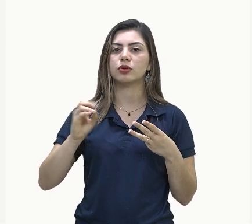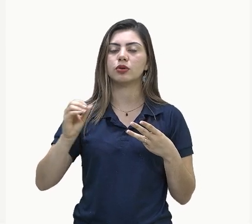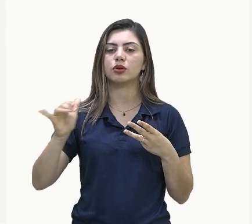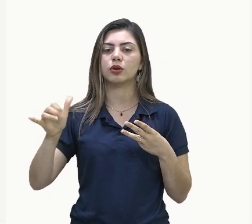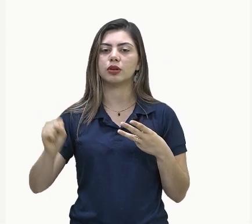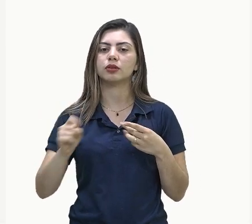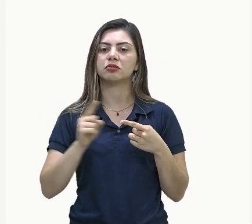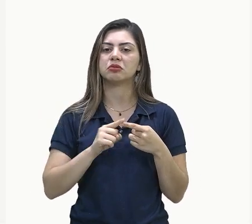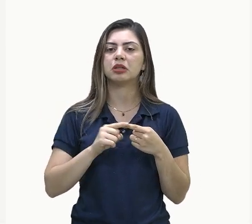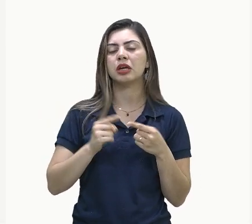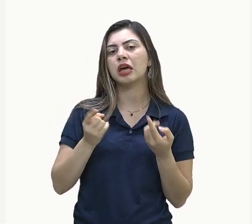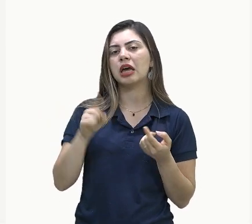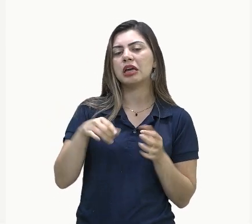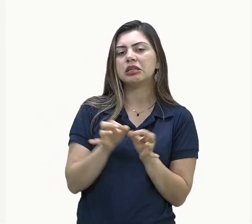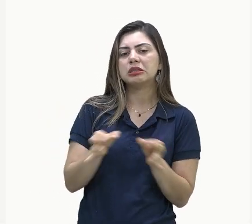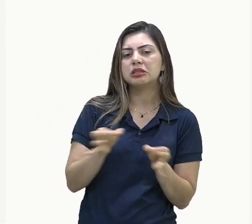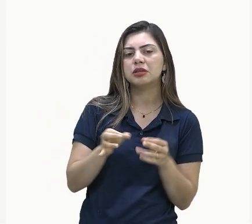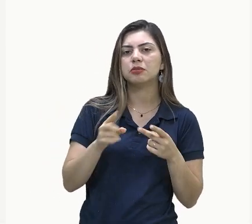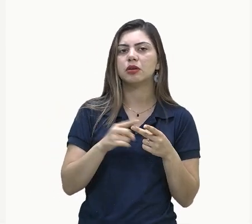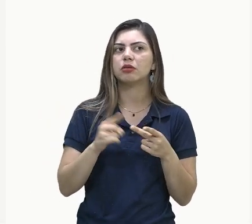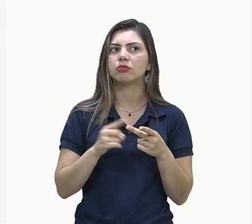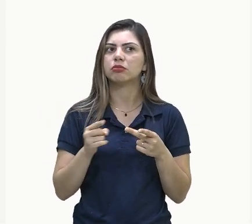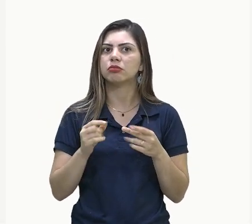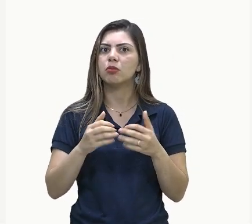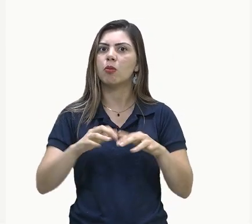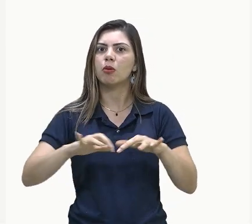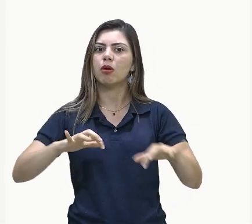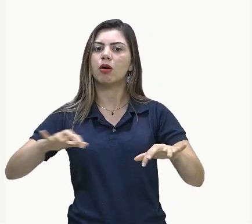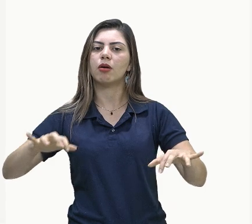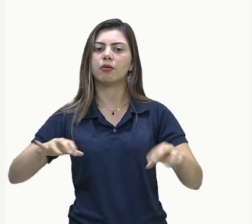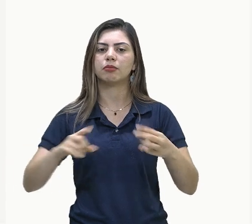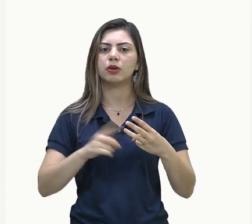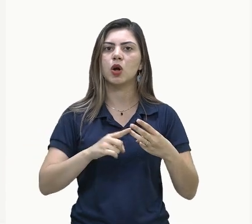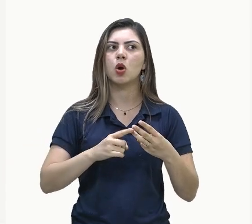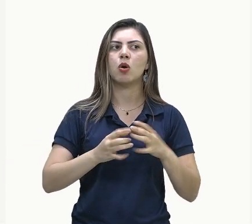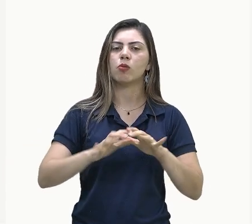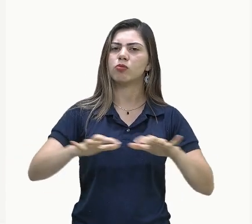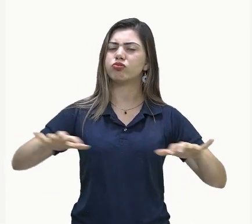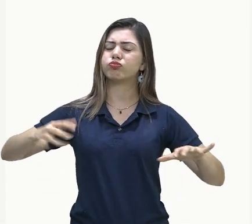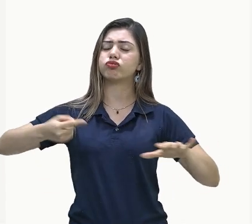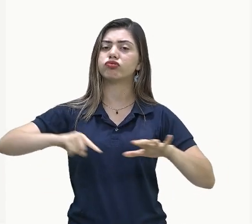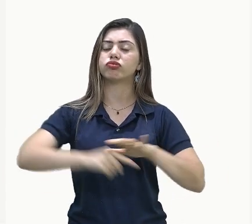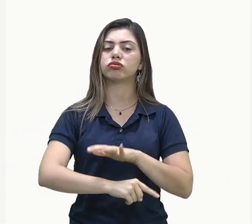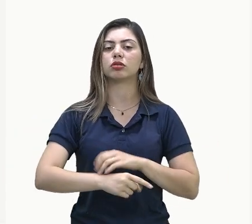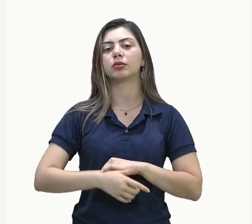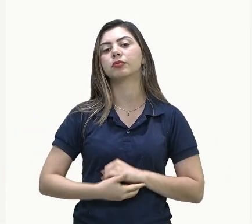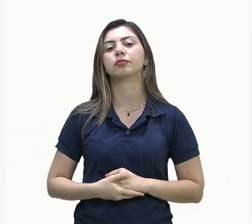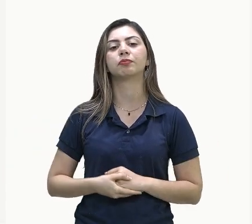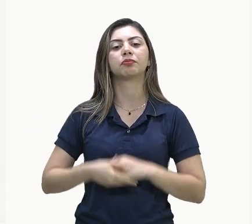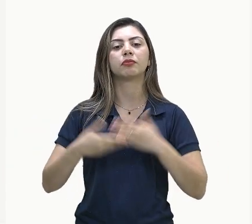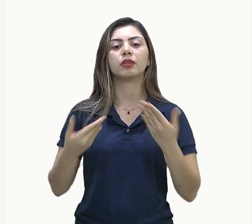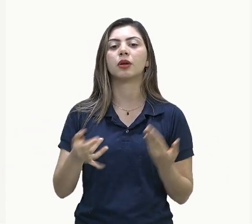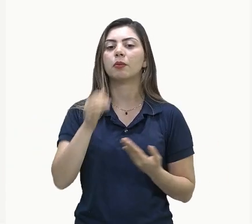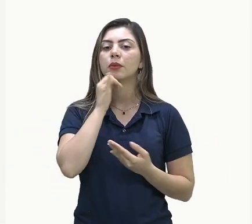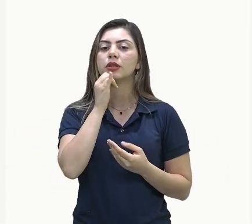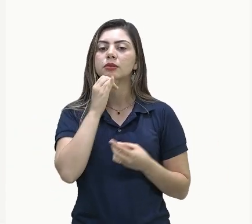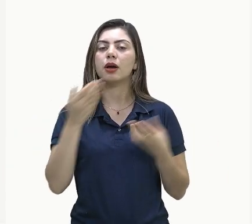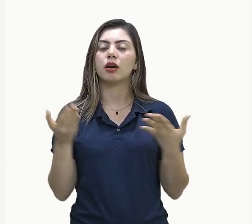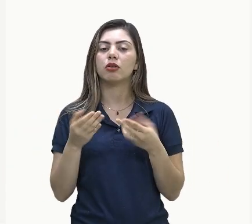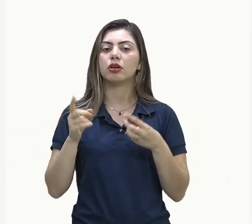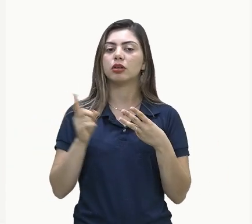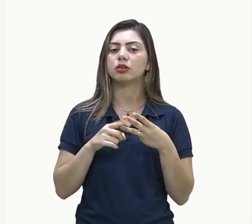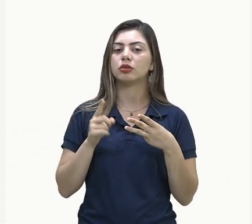erosões bem profundas no solo, certo? Esse processo de vossorocamento de sulcos, por exemplo, pode ser